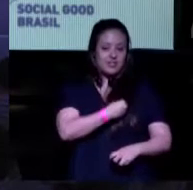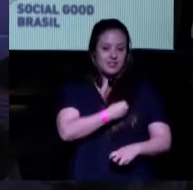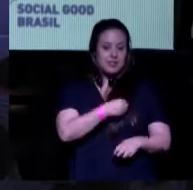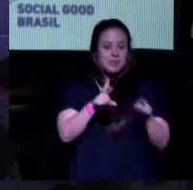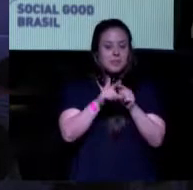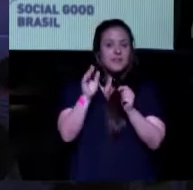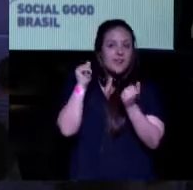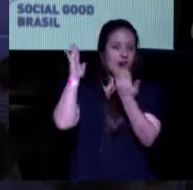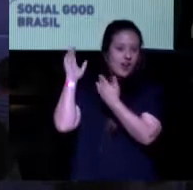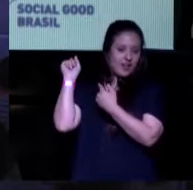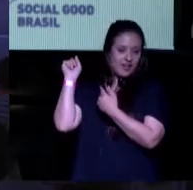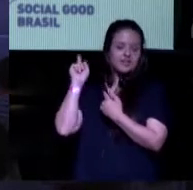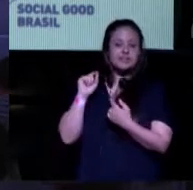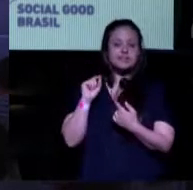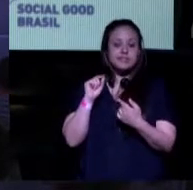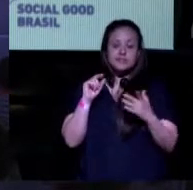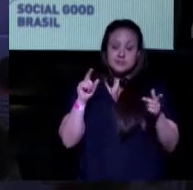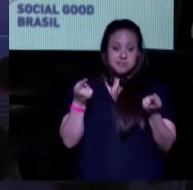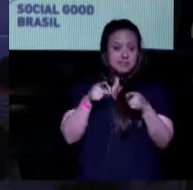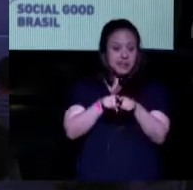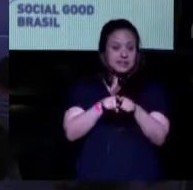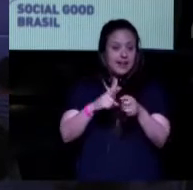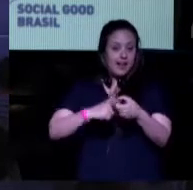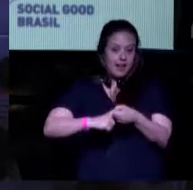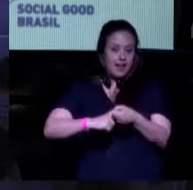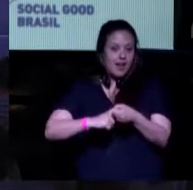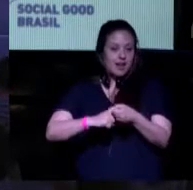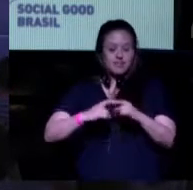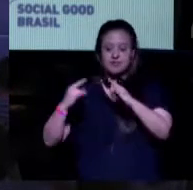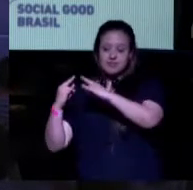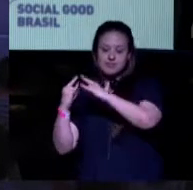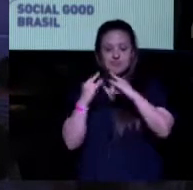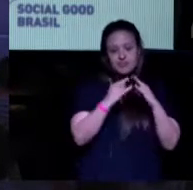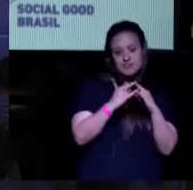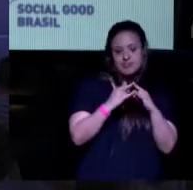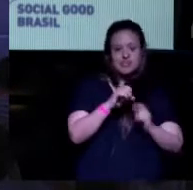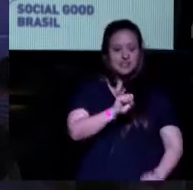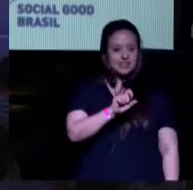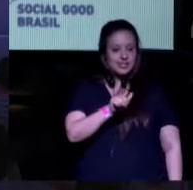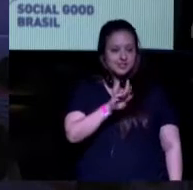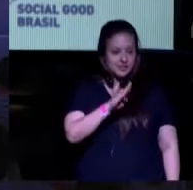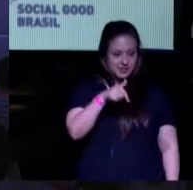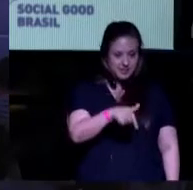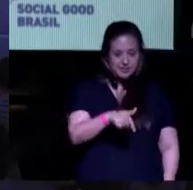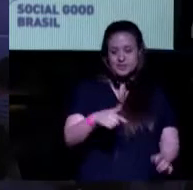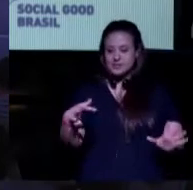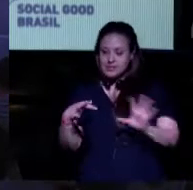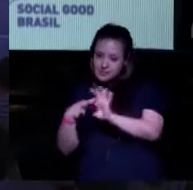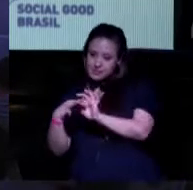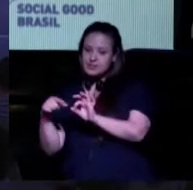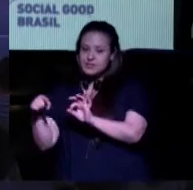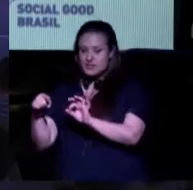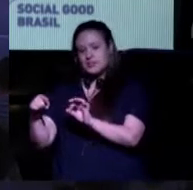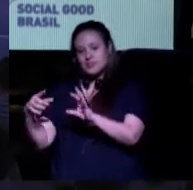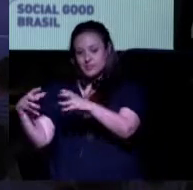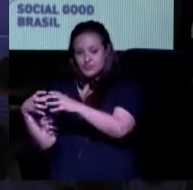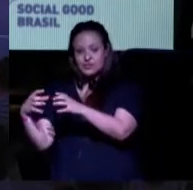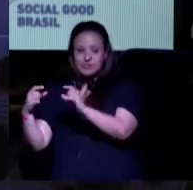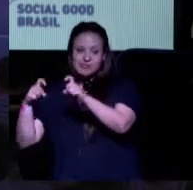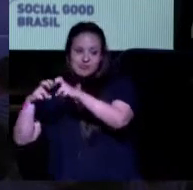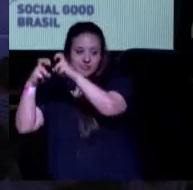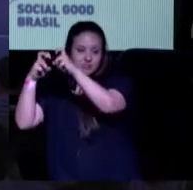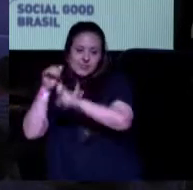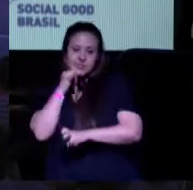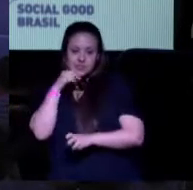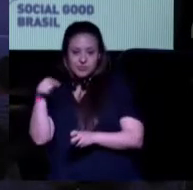estabelecer uma parceria institucional né seu jogo de beisebol por ter valores em comuns nesses tipos de organizações que a gente está vendo que são